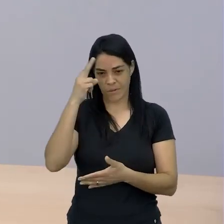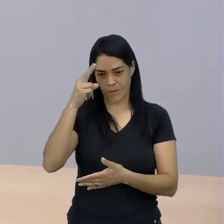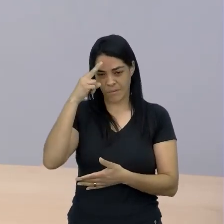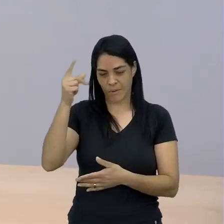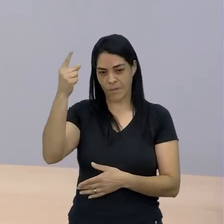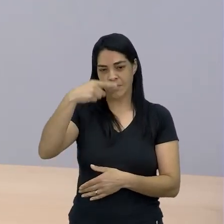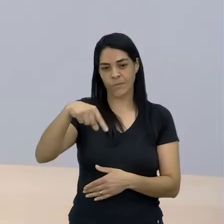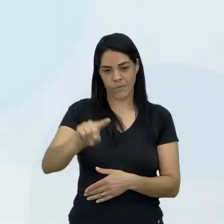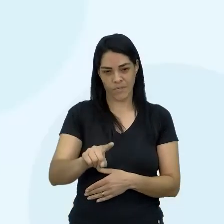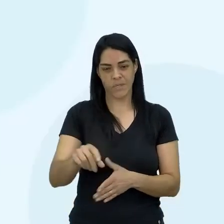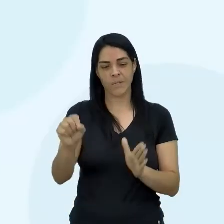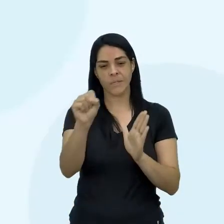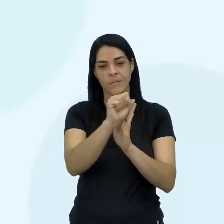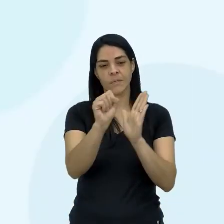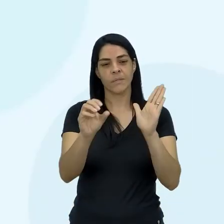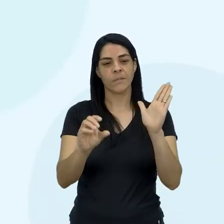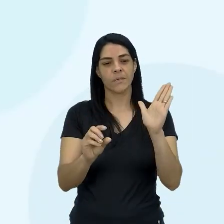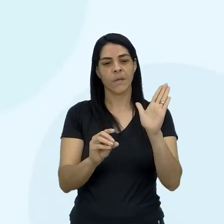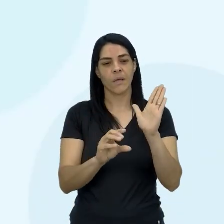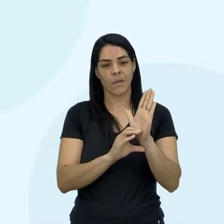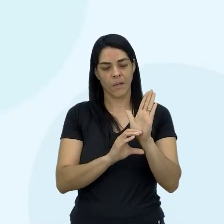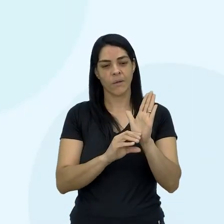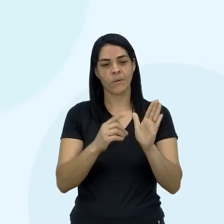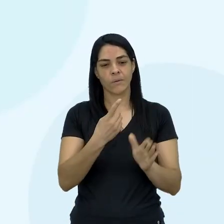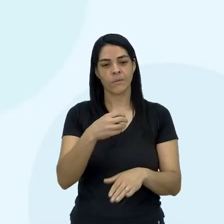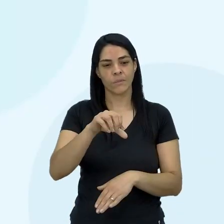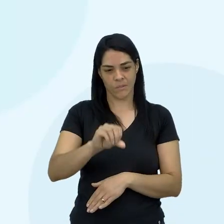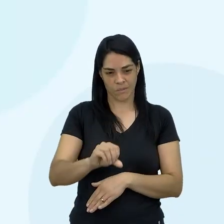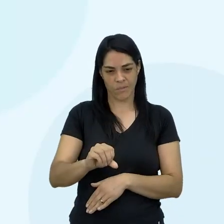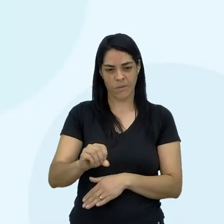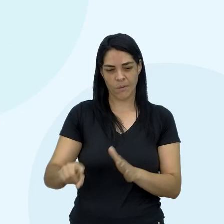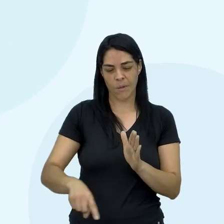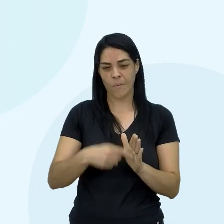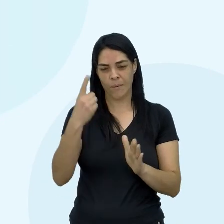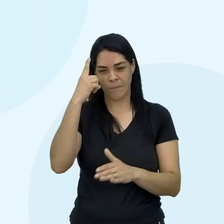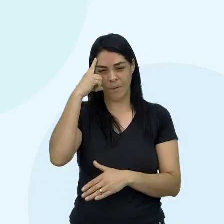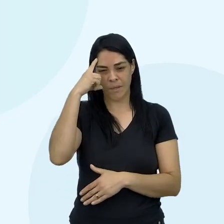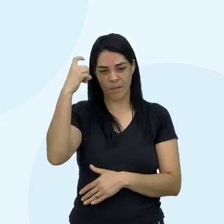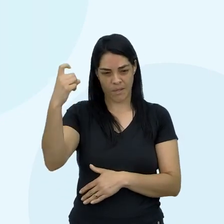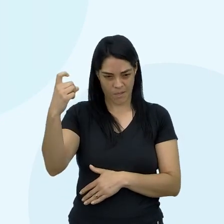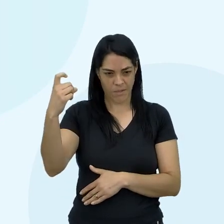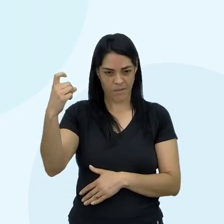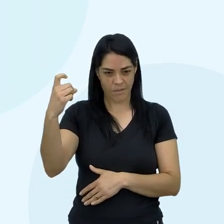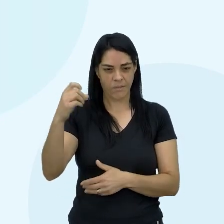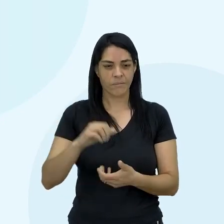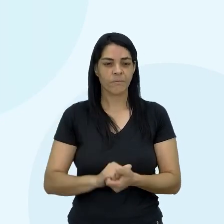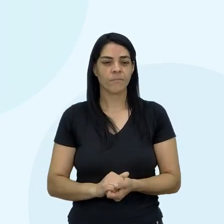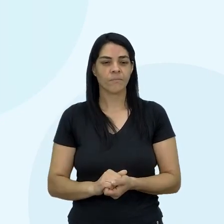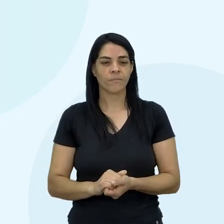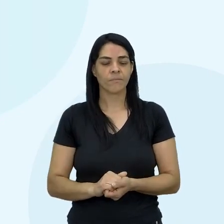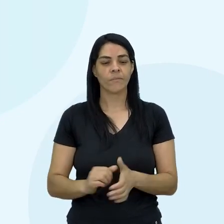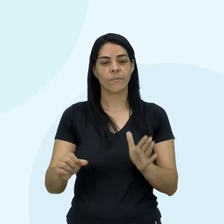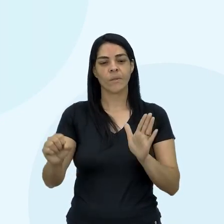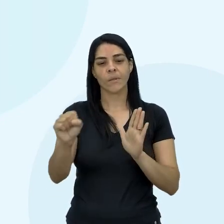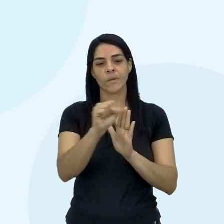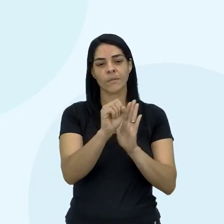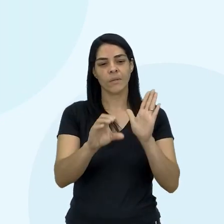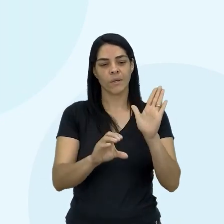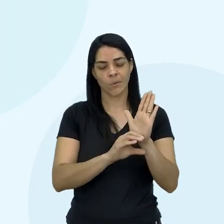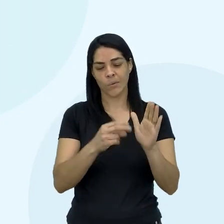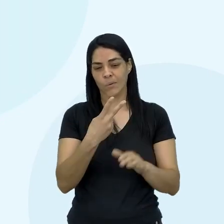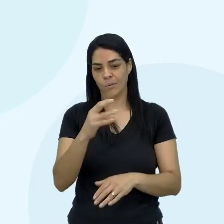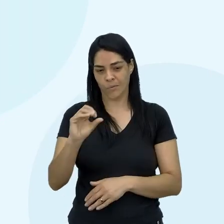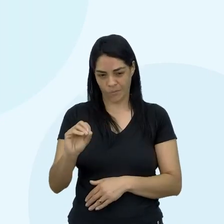século XIX surgem as primeiras ideias acerca disso, o chamado presentismo. No século XX nós temos